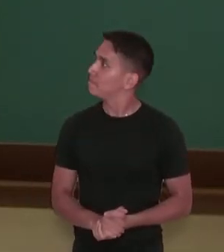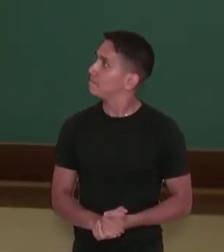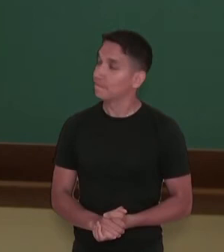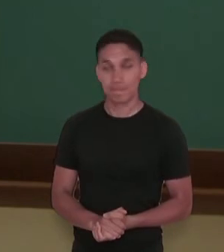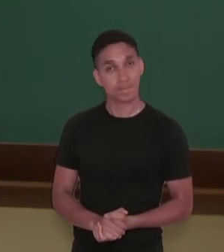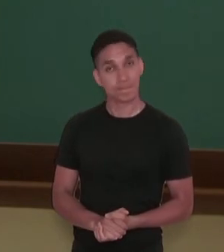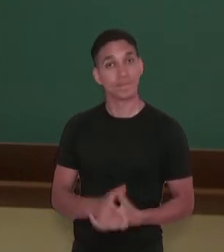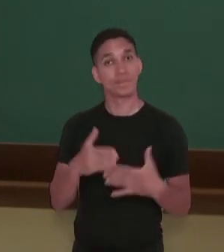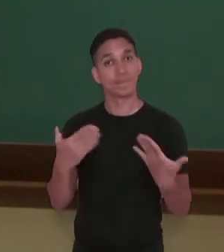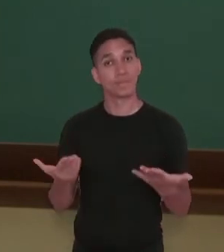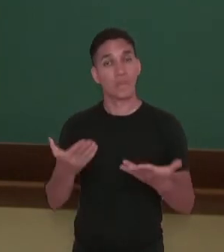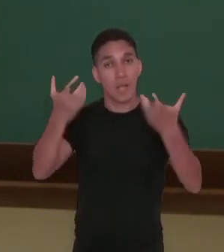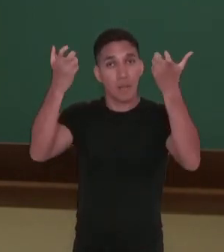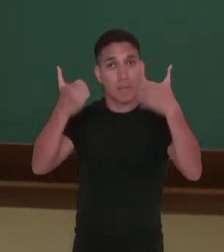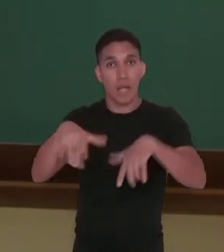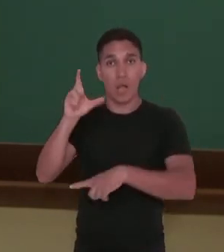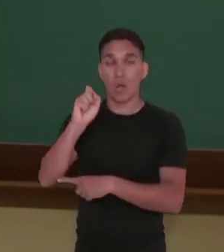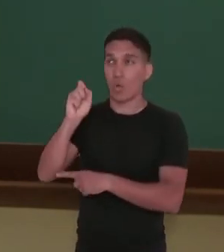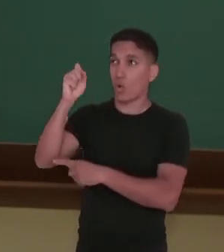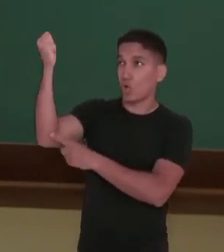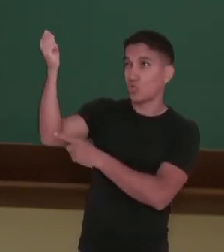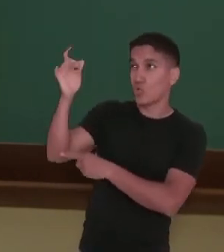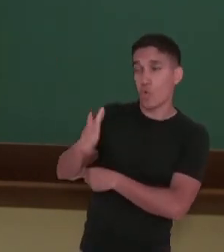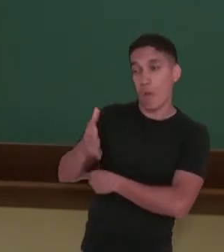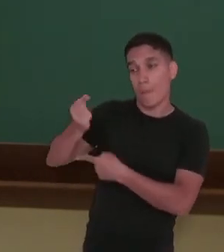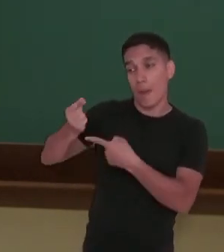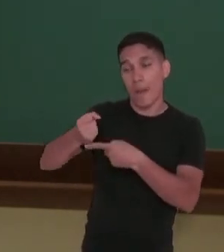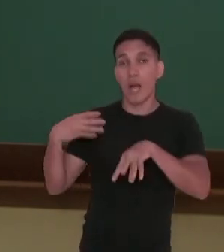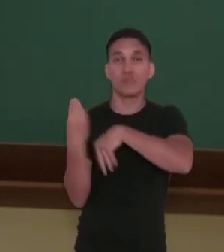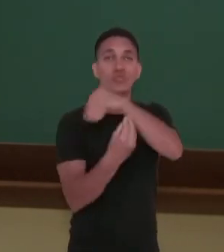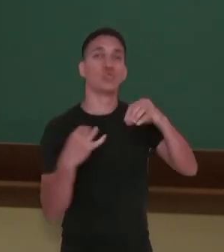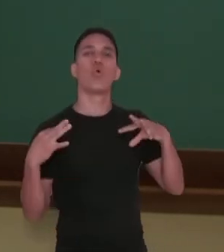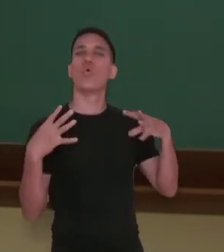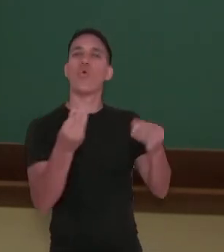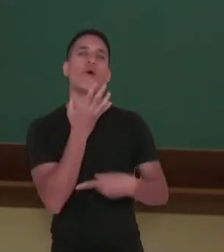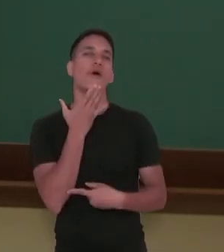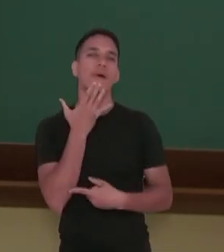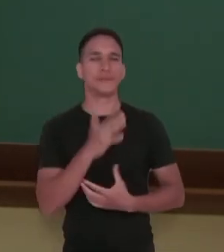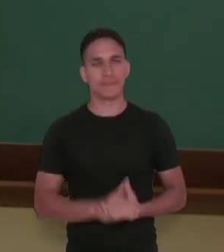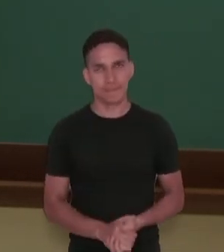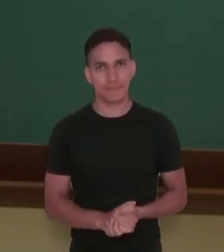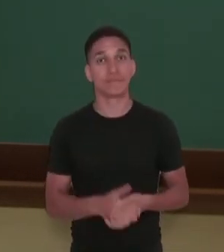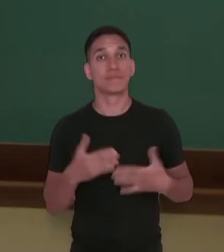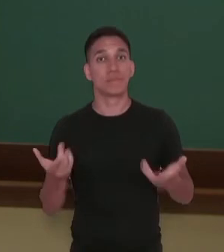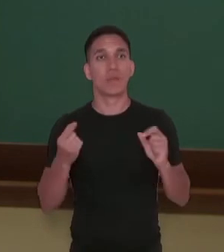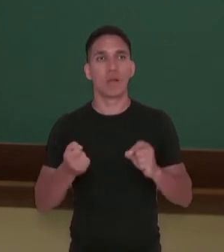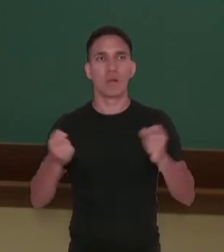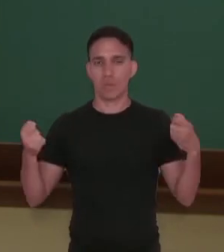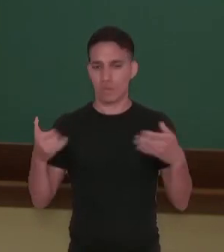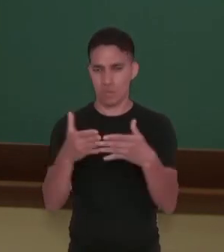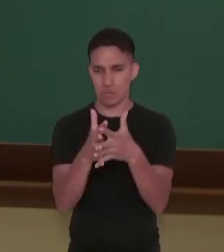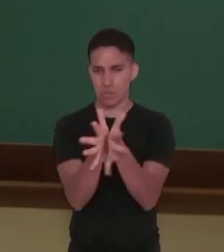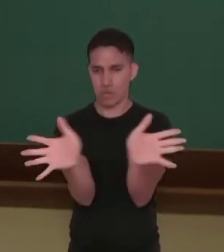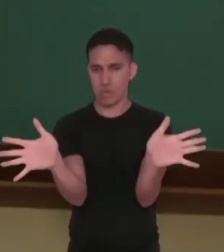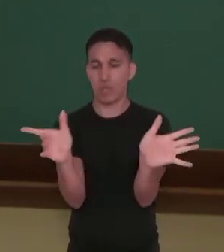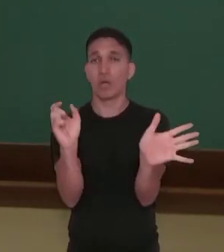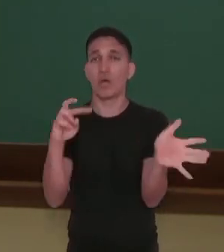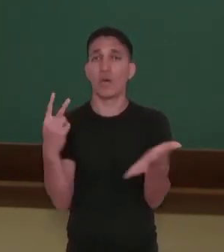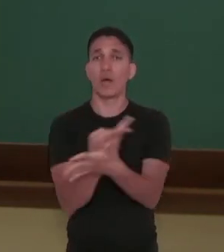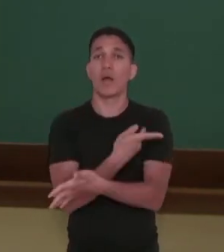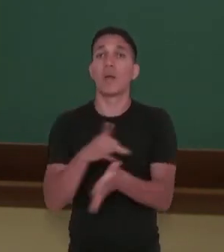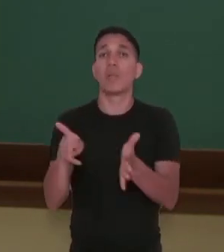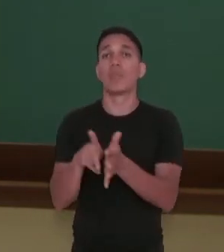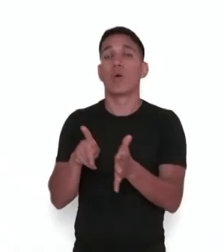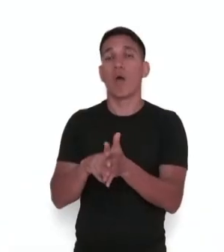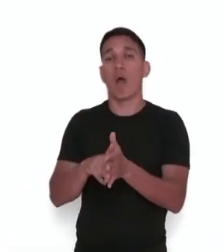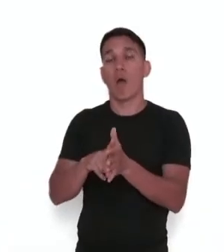Aliás, a luz branca é a mistura de todas as cores. Bom, a refração é um fenômeno da